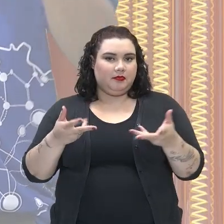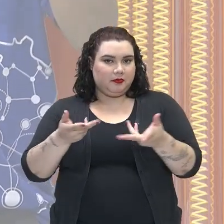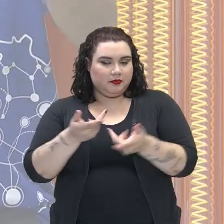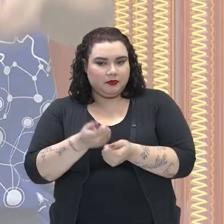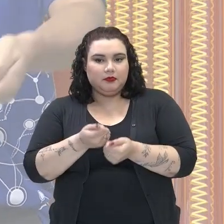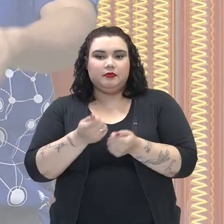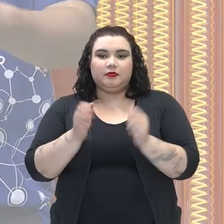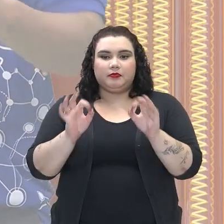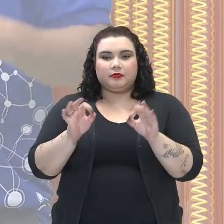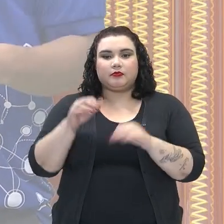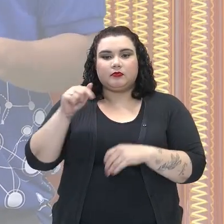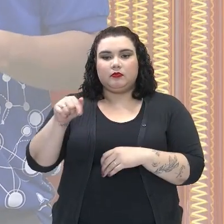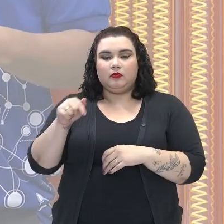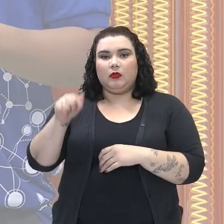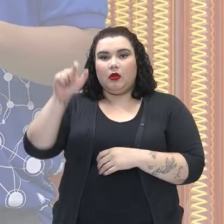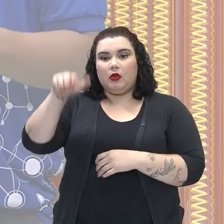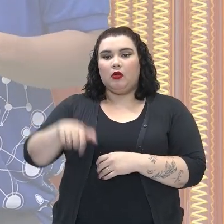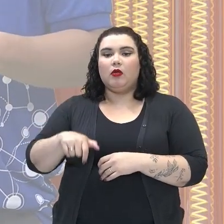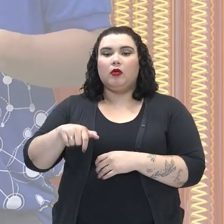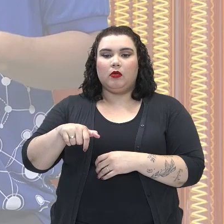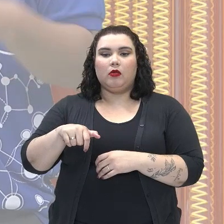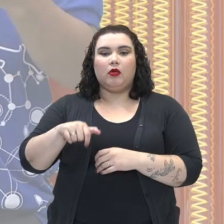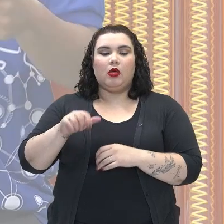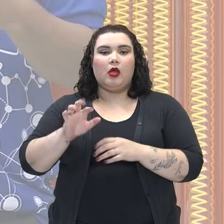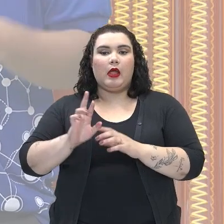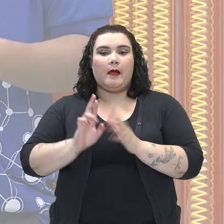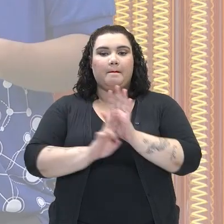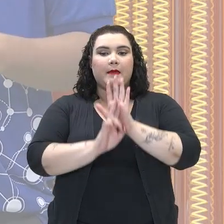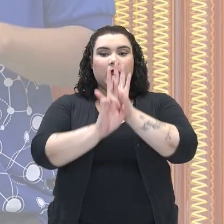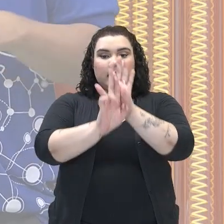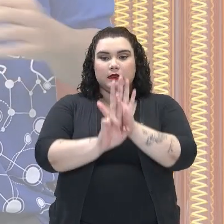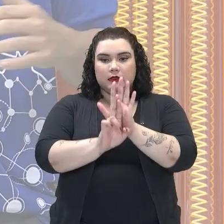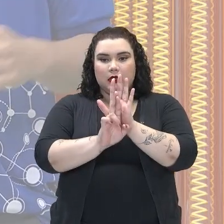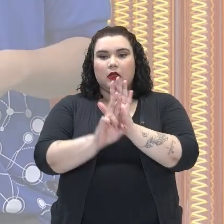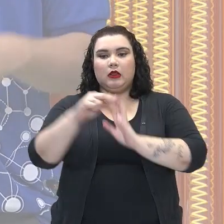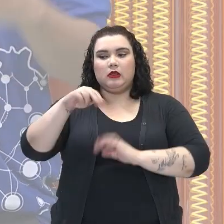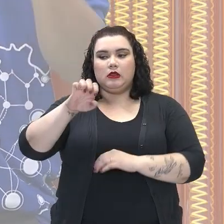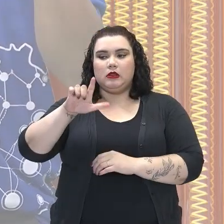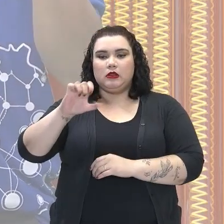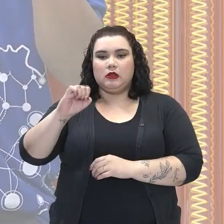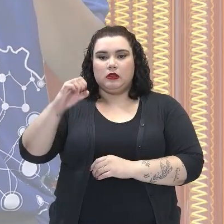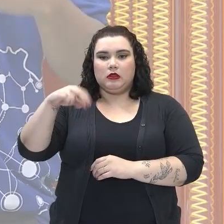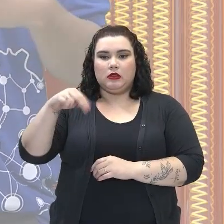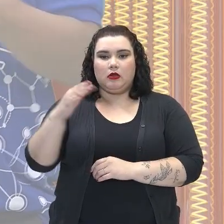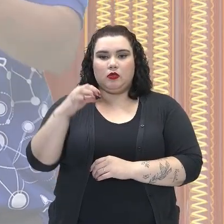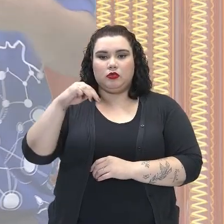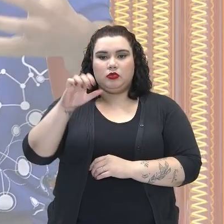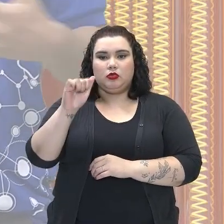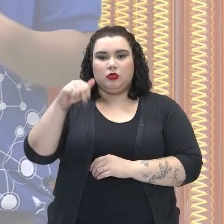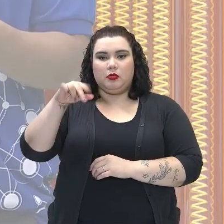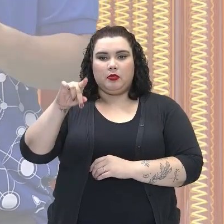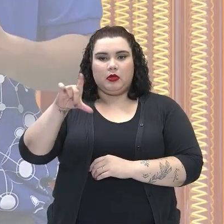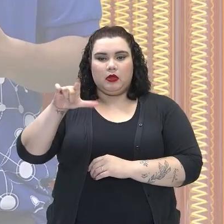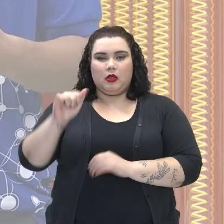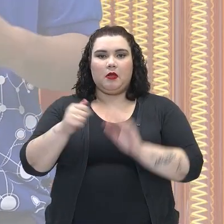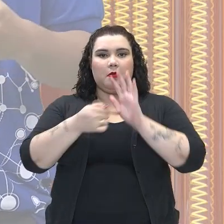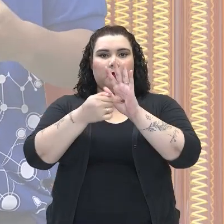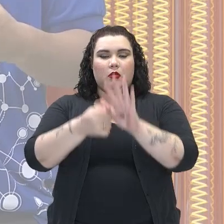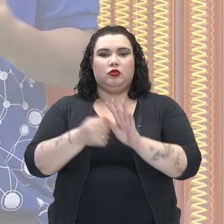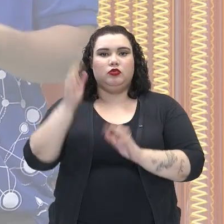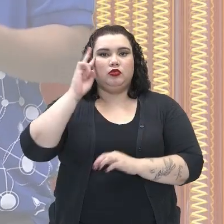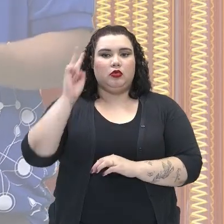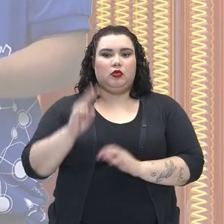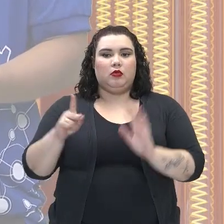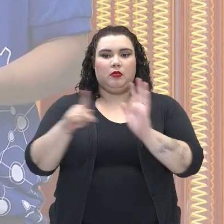né, que o ator que faz o Nelson Mandela, o Morgan Freeman, muito bom, e mostra esse período histórico da África do